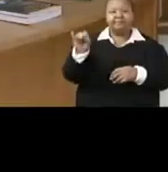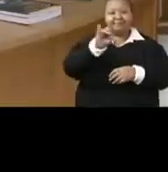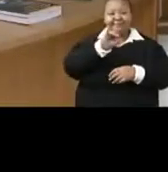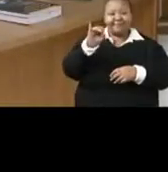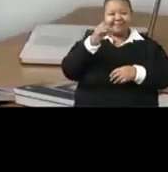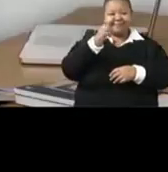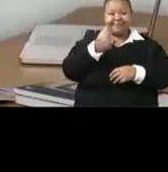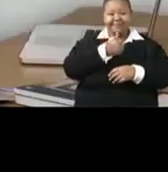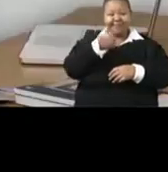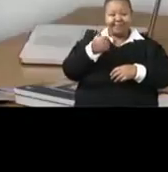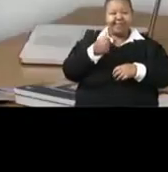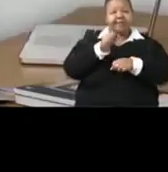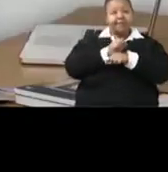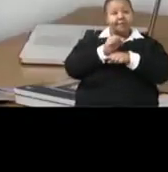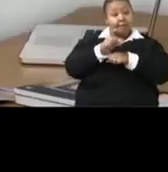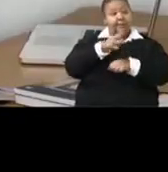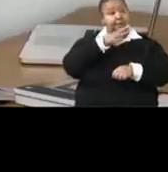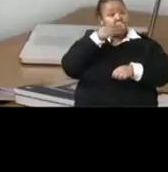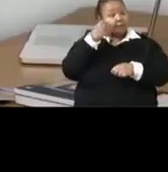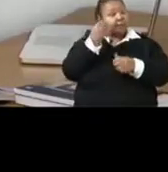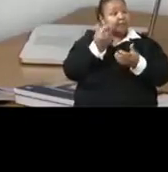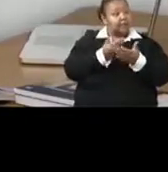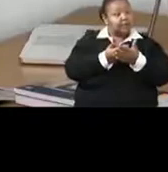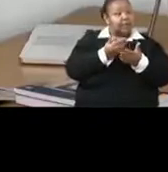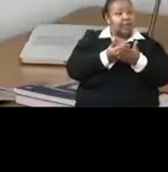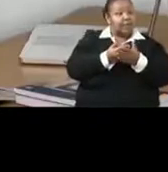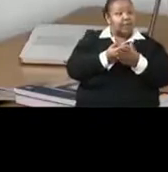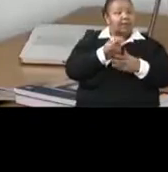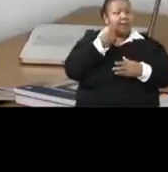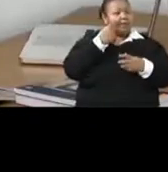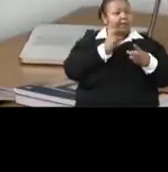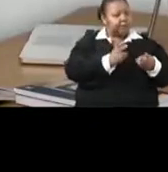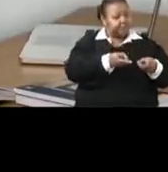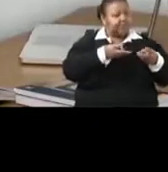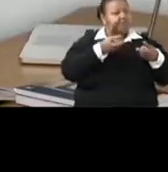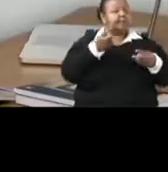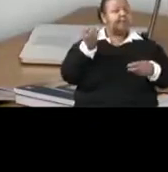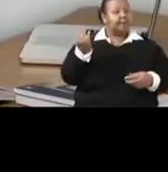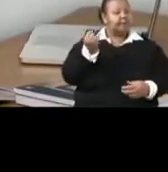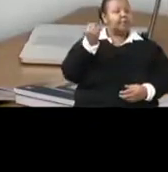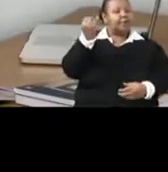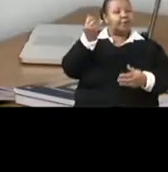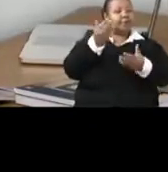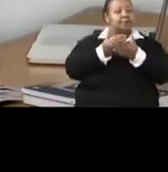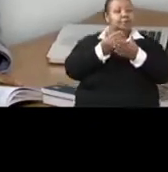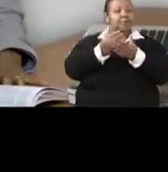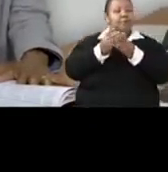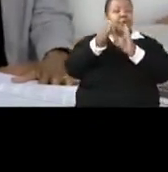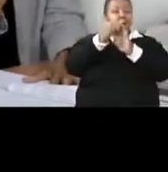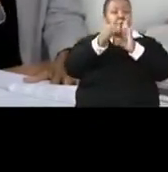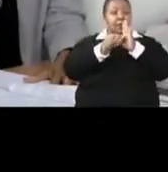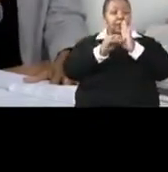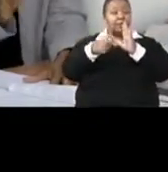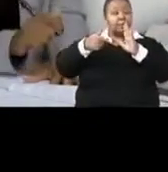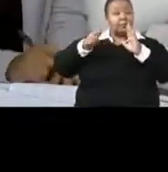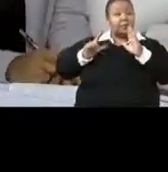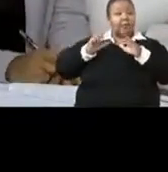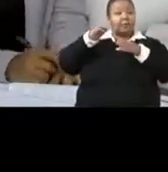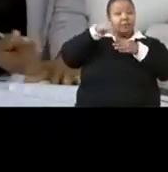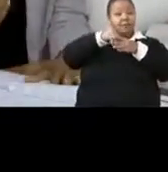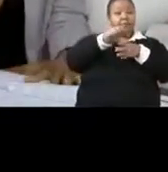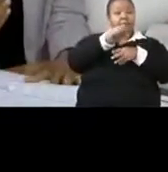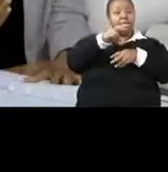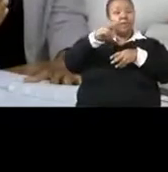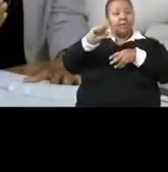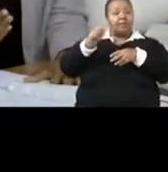Olá, tudo bem? Espero que esteja gostando dessa aula. Como você pôde perceber, é muito importante estudar o conteúdo da pré-aula no ambiente